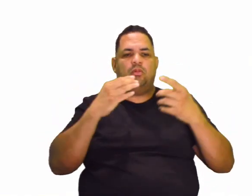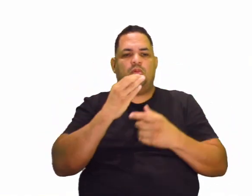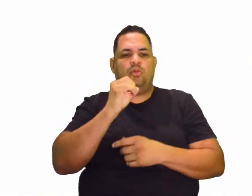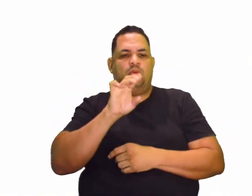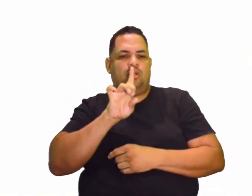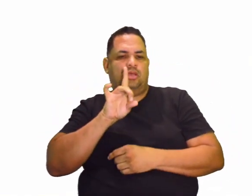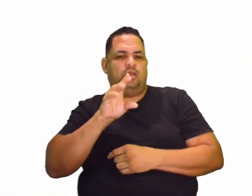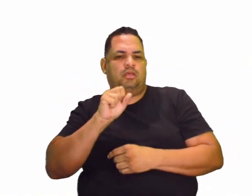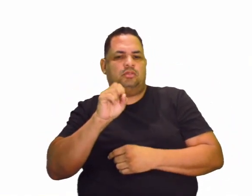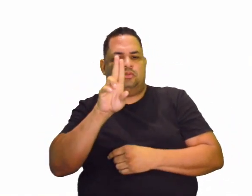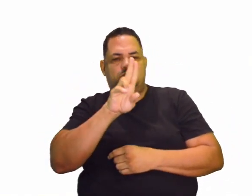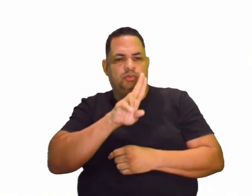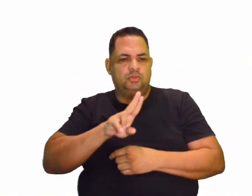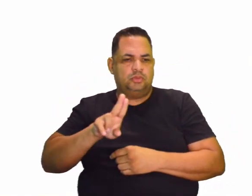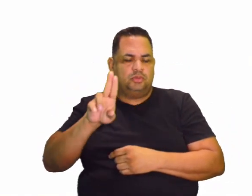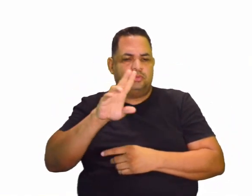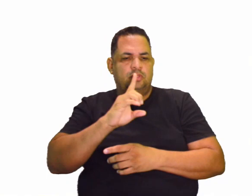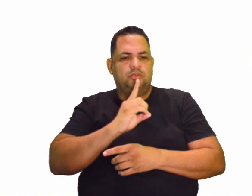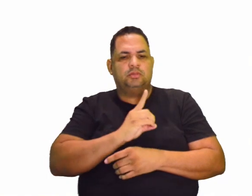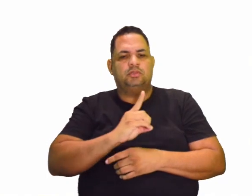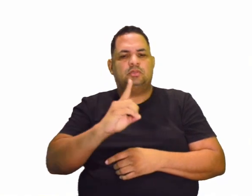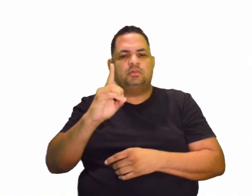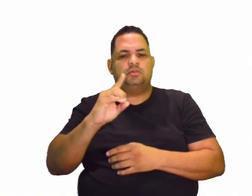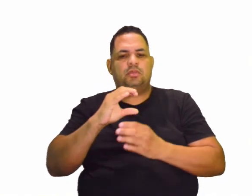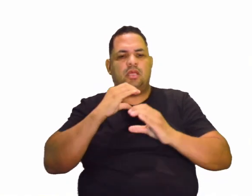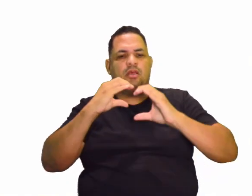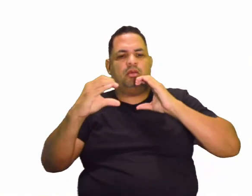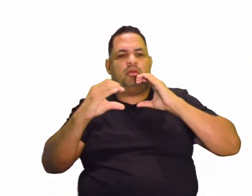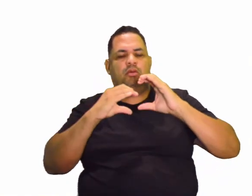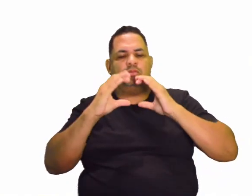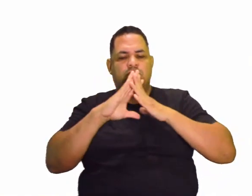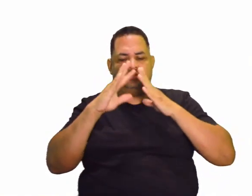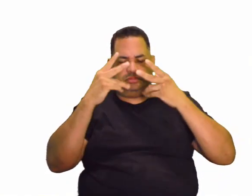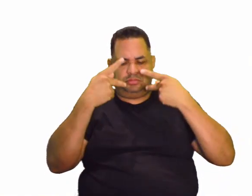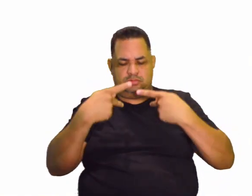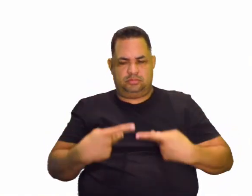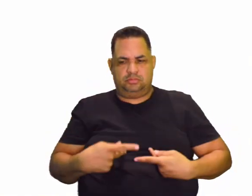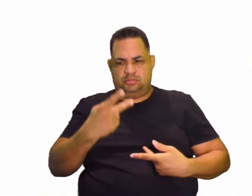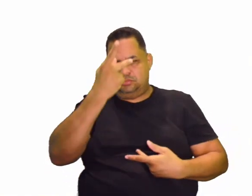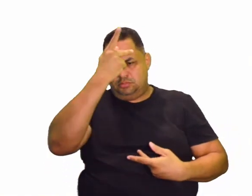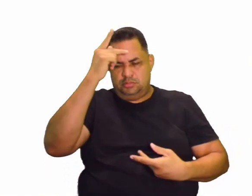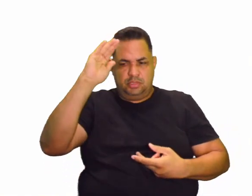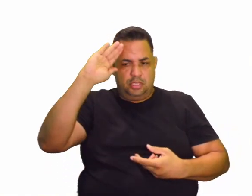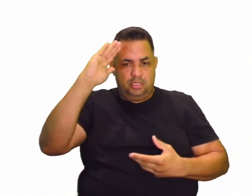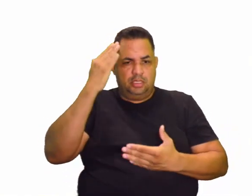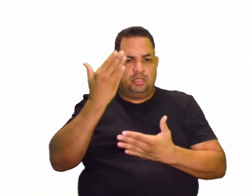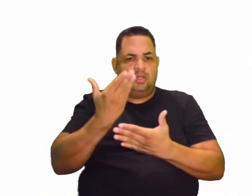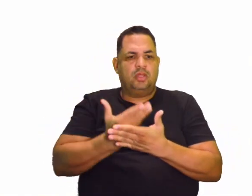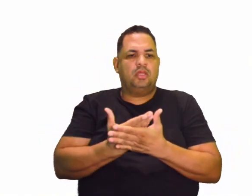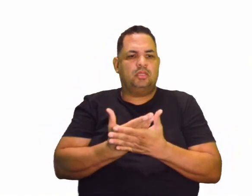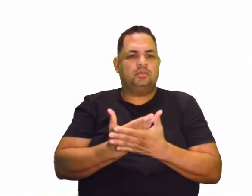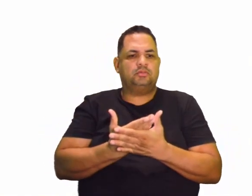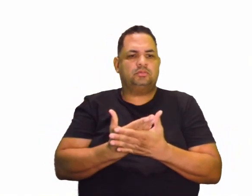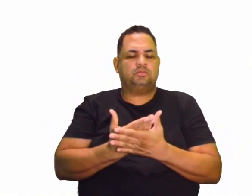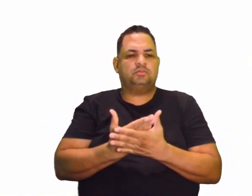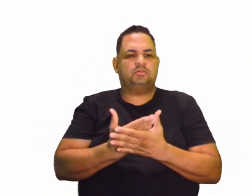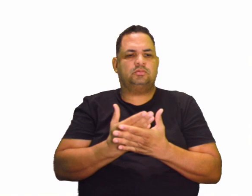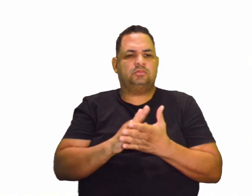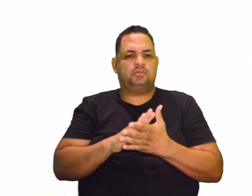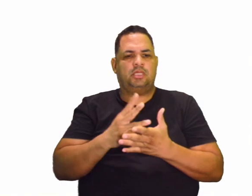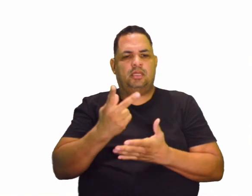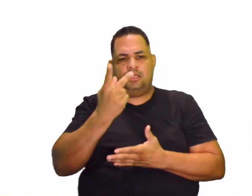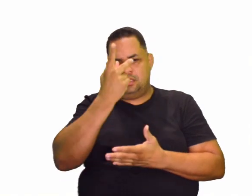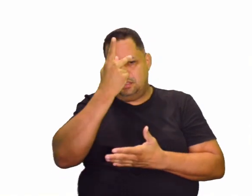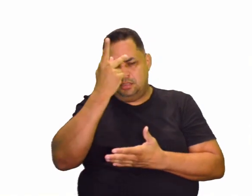meios utilizados pelos deuses para se comunicar com os humanos, então eles acreditavam. Os oráculos, né, eram as pessoas que